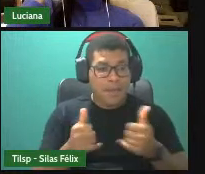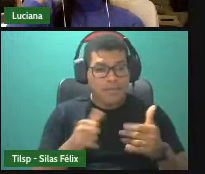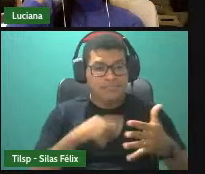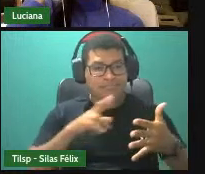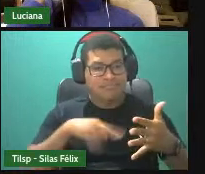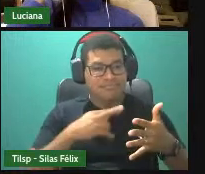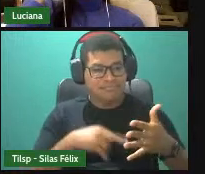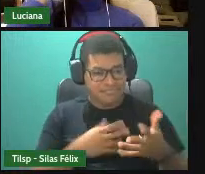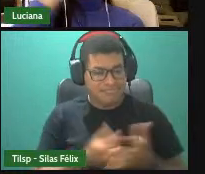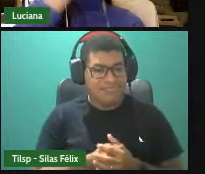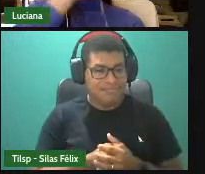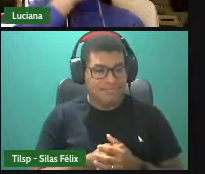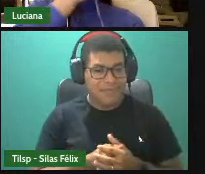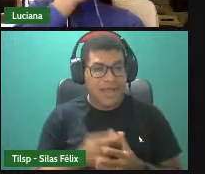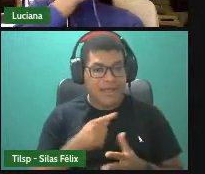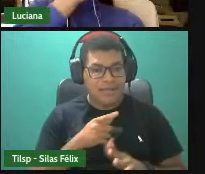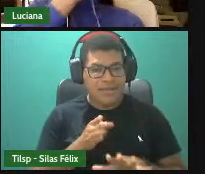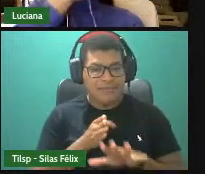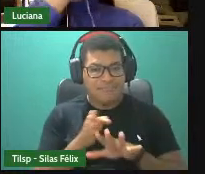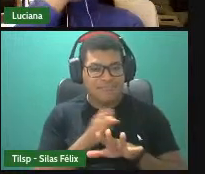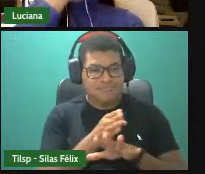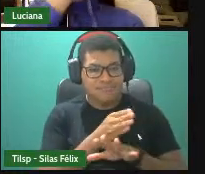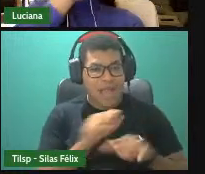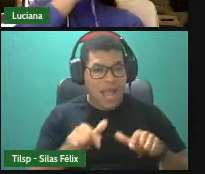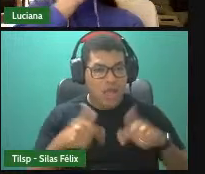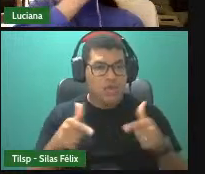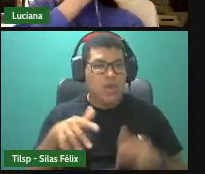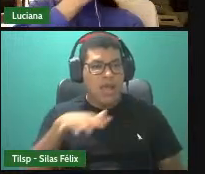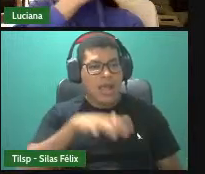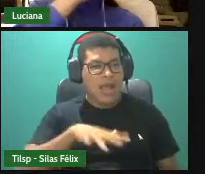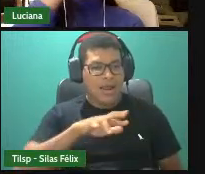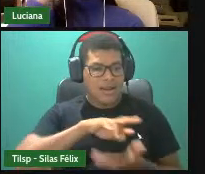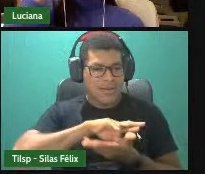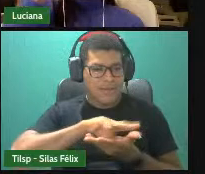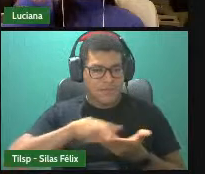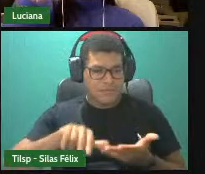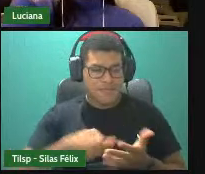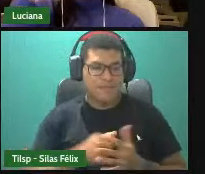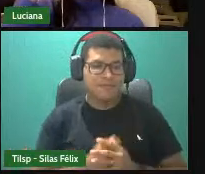essa multiatuação aí, ok?